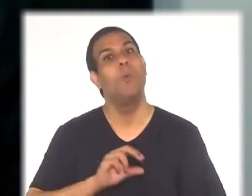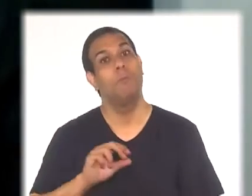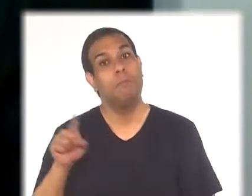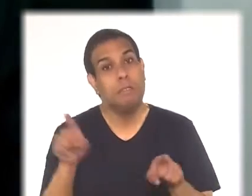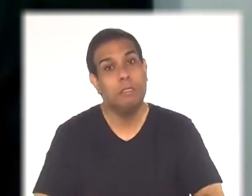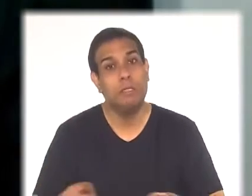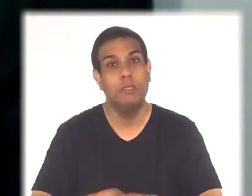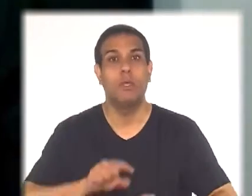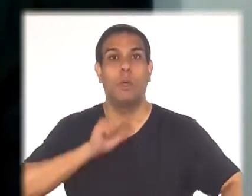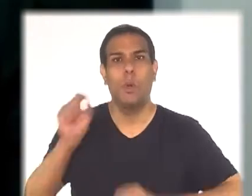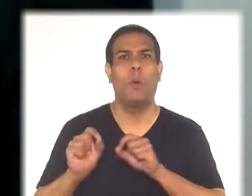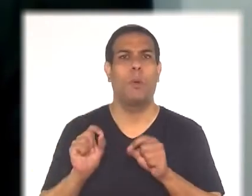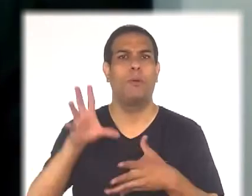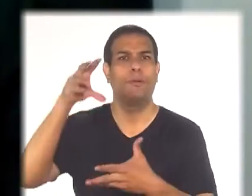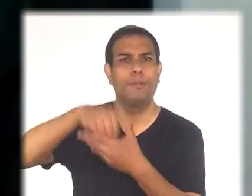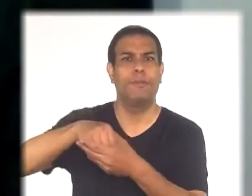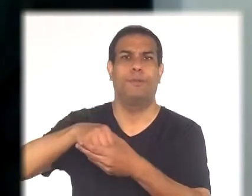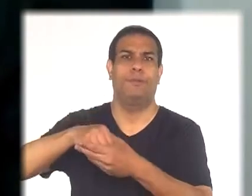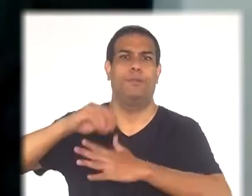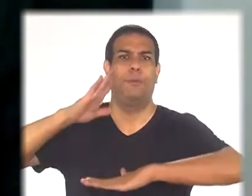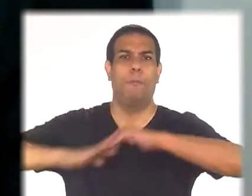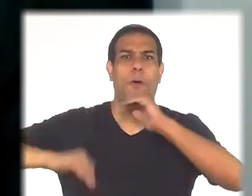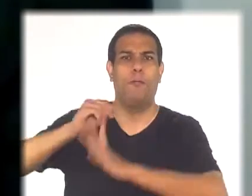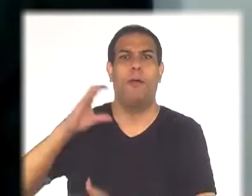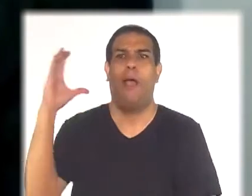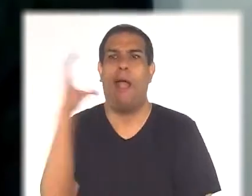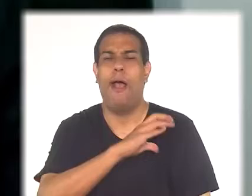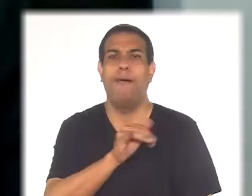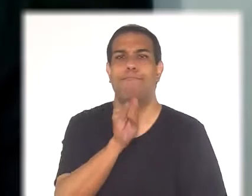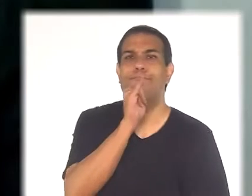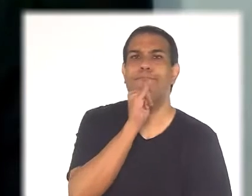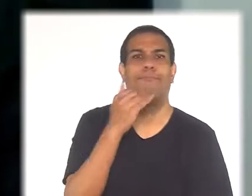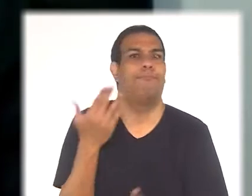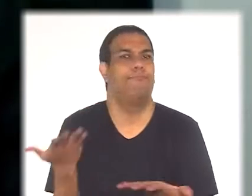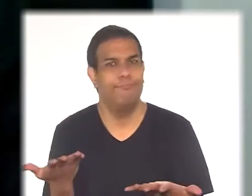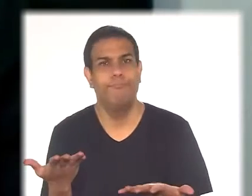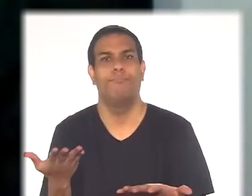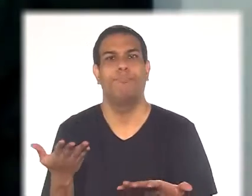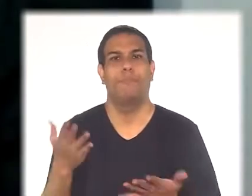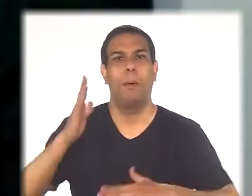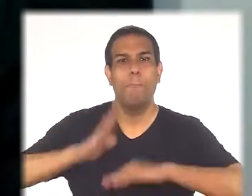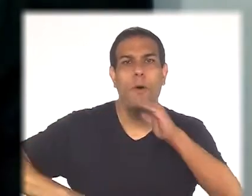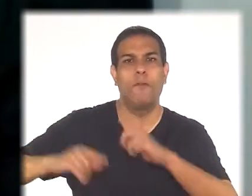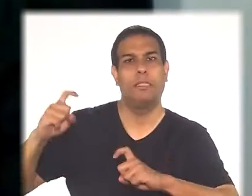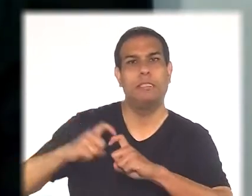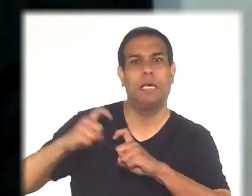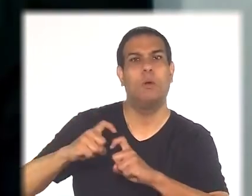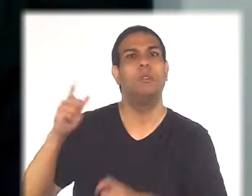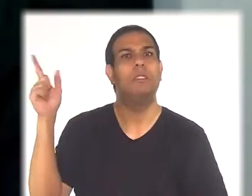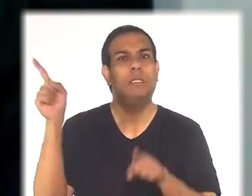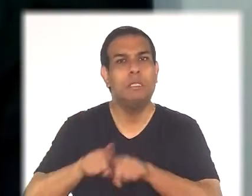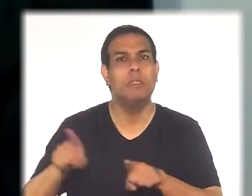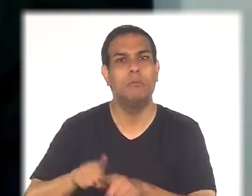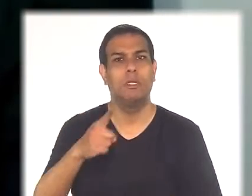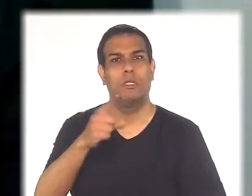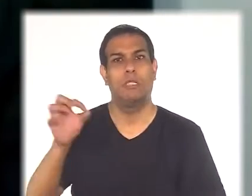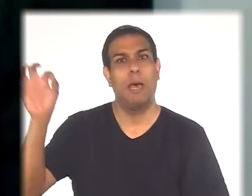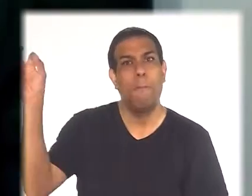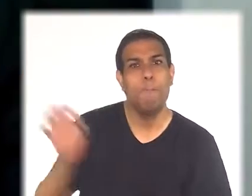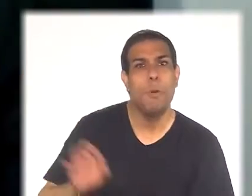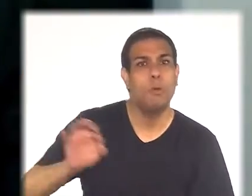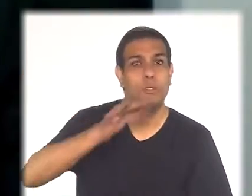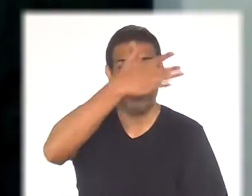doença, assim como atividades profissionais onde o nível de exposição é muito maior, né, como é o caso dos profissionais de saúde. Cerca